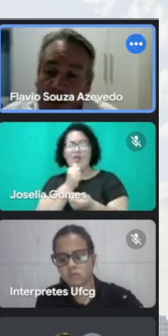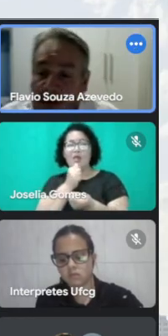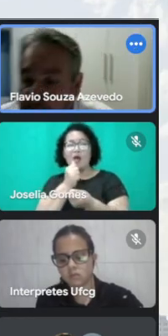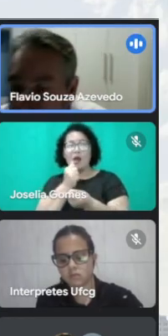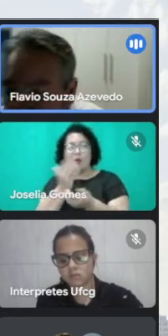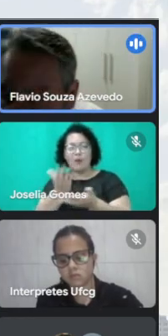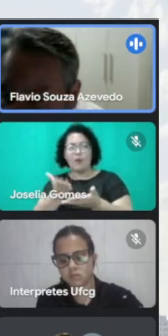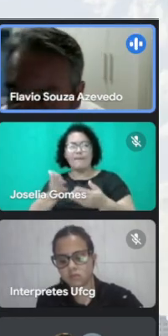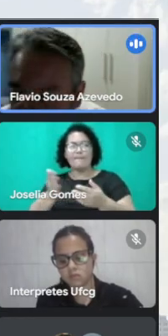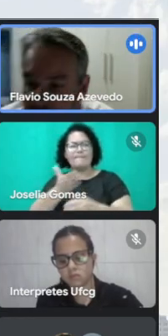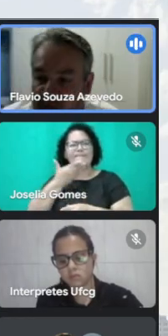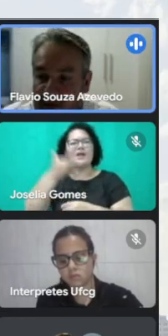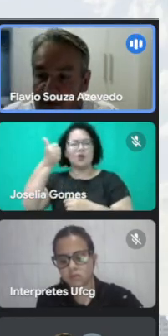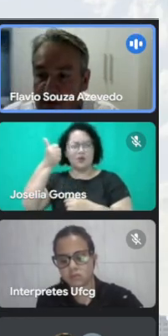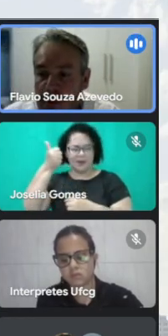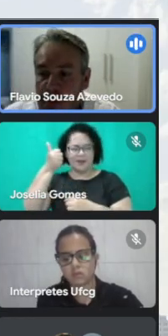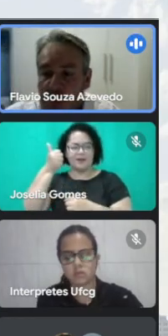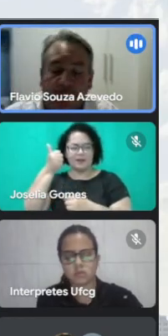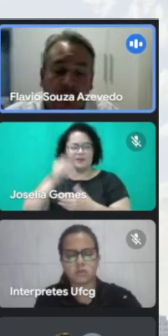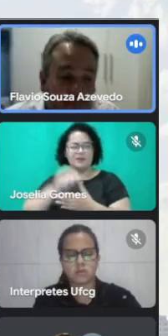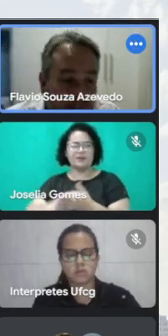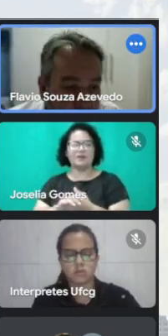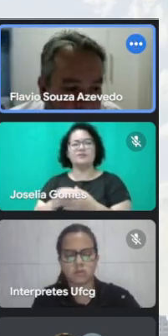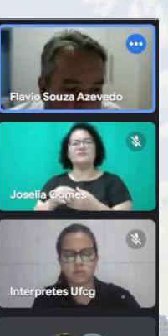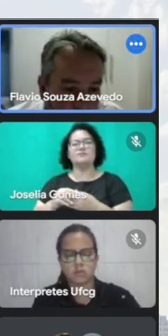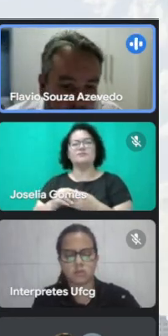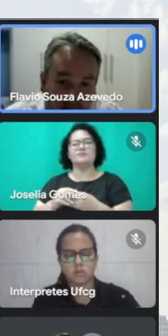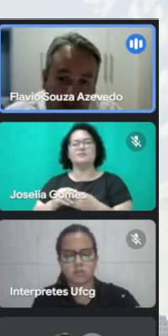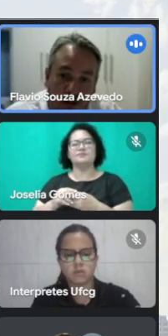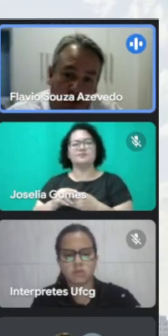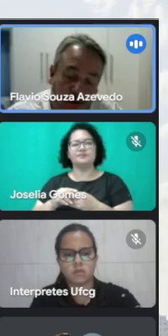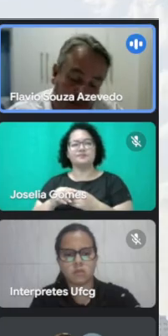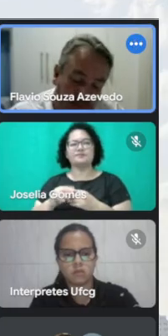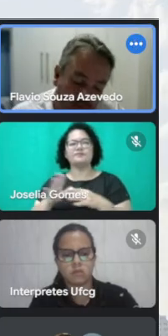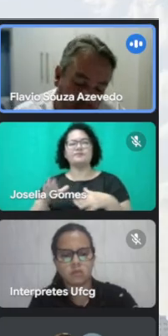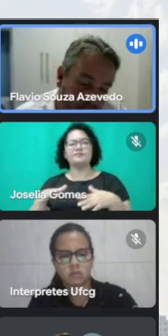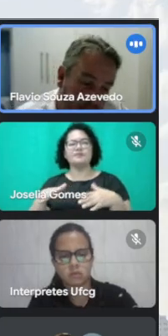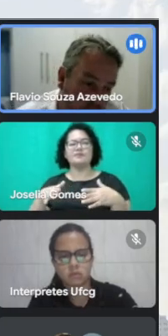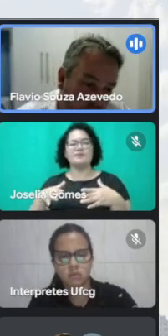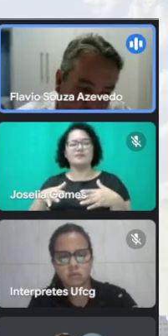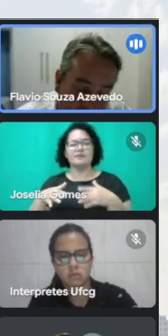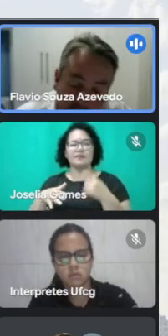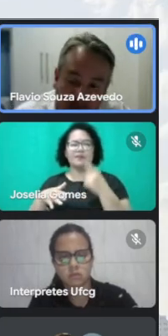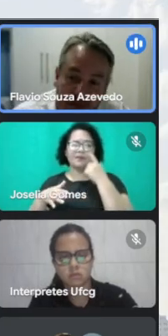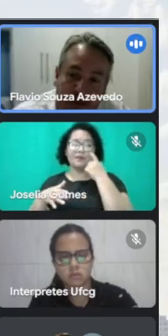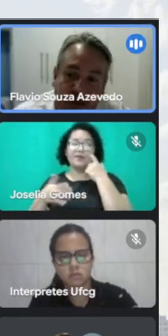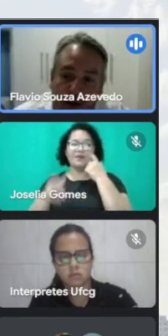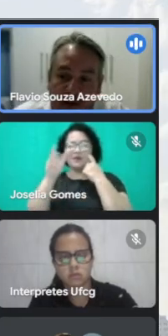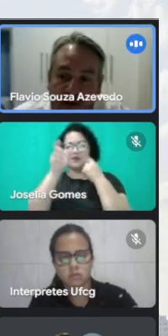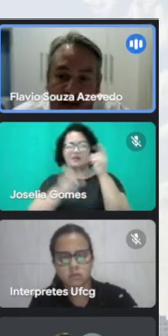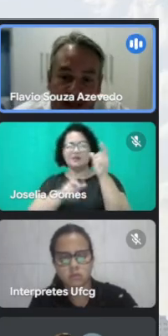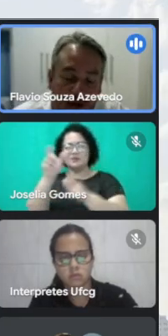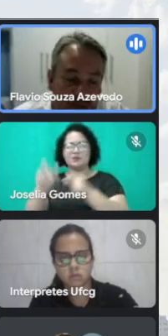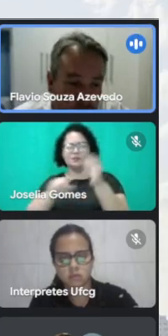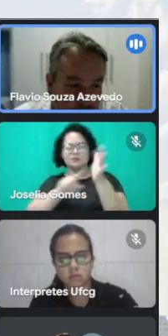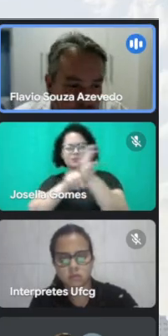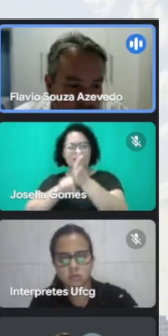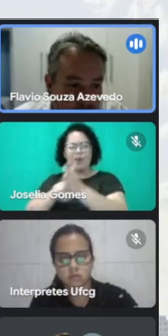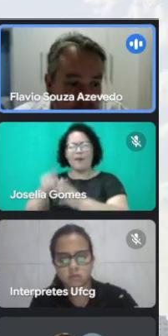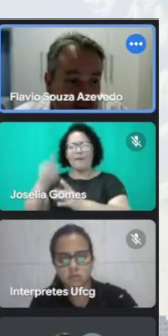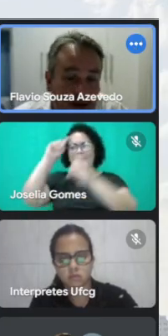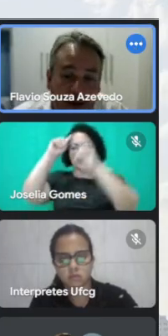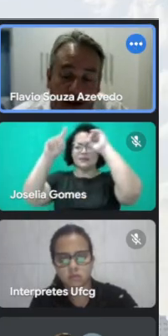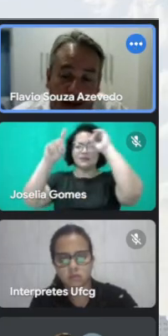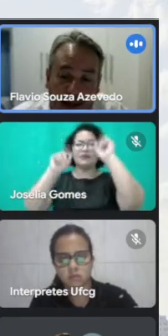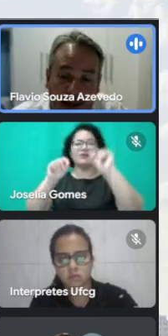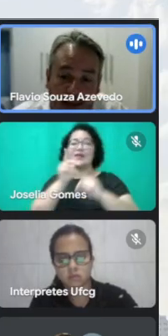produzindo, né, o processo de fitorremediação. Qual era a questão, né? Os pesquisadores pensavam que as águas